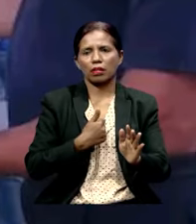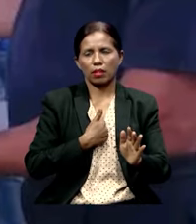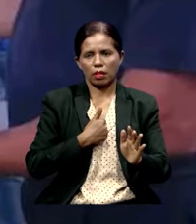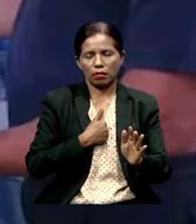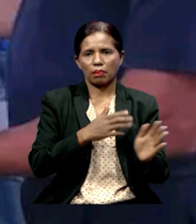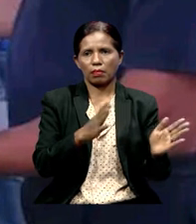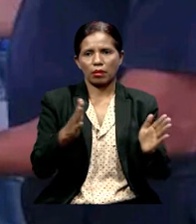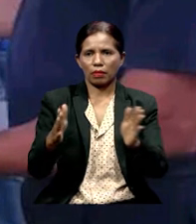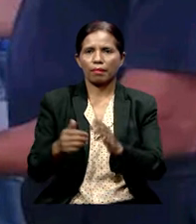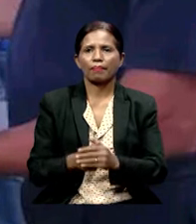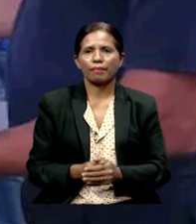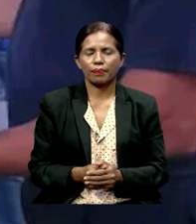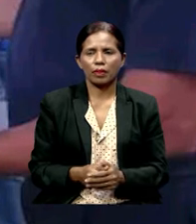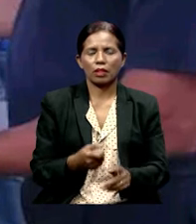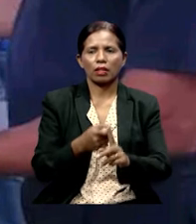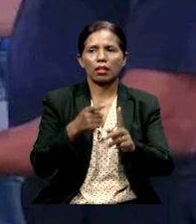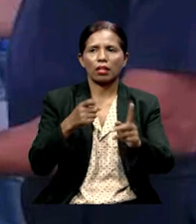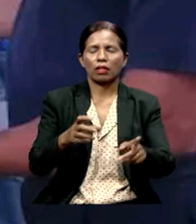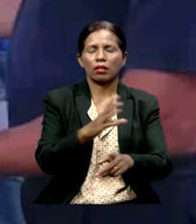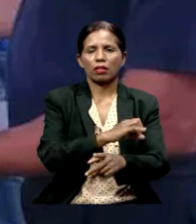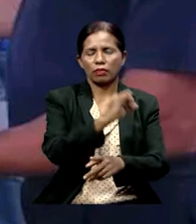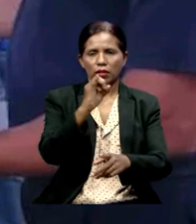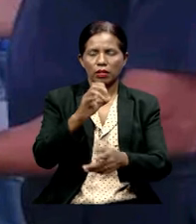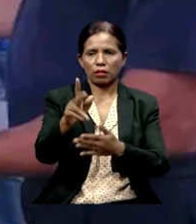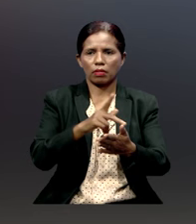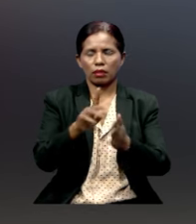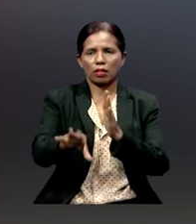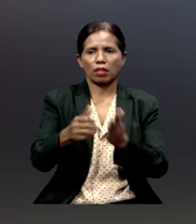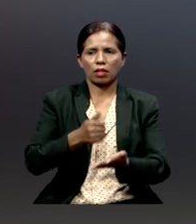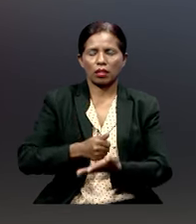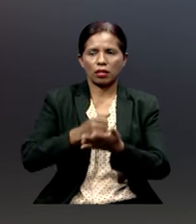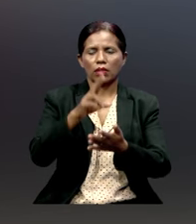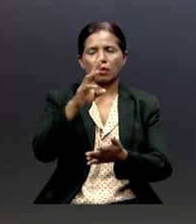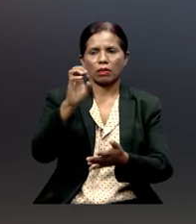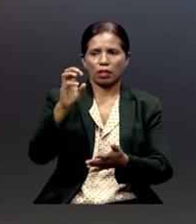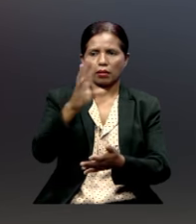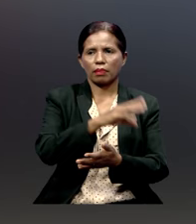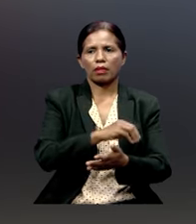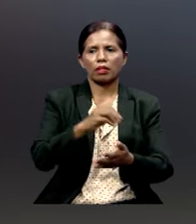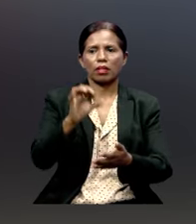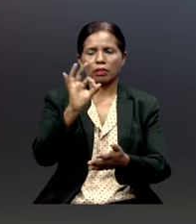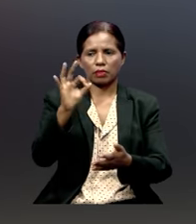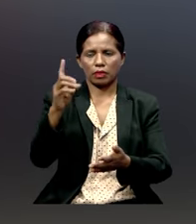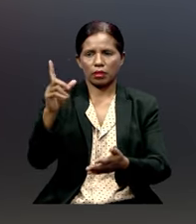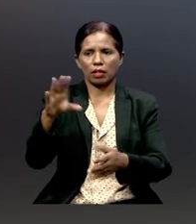Equipa conjunta nebe composto husi departamento investigação criminal etan apoio husi UEP, DINF, no FFDT li